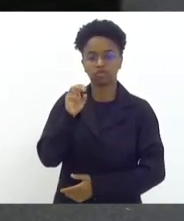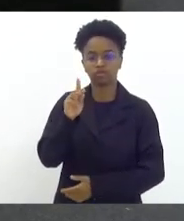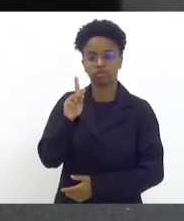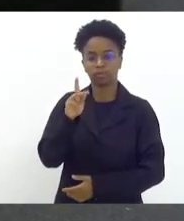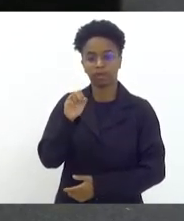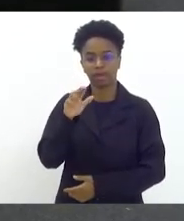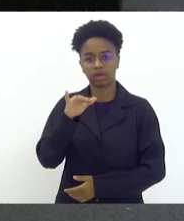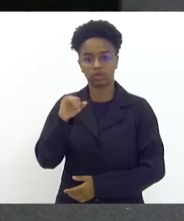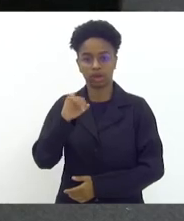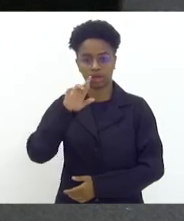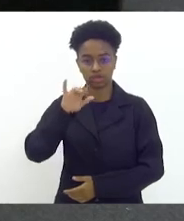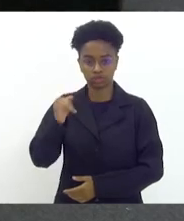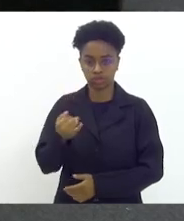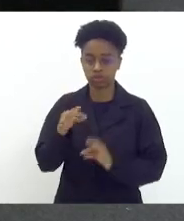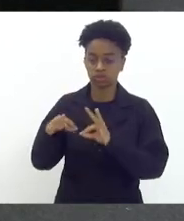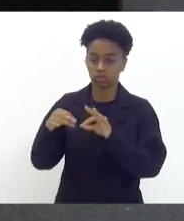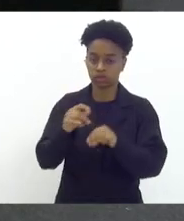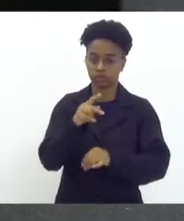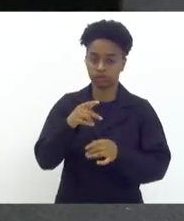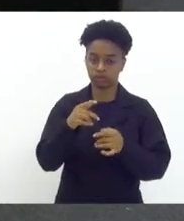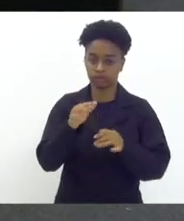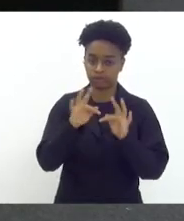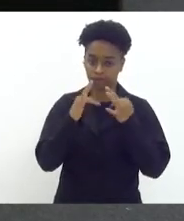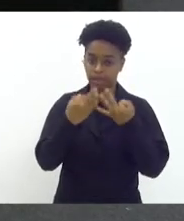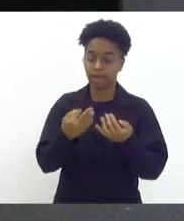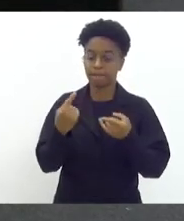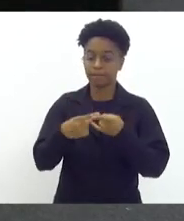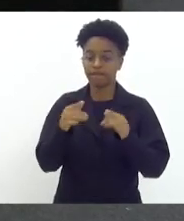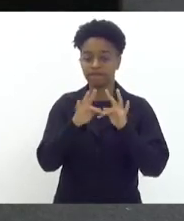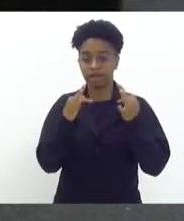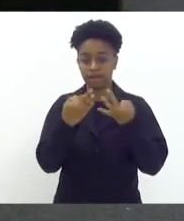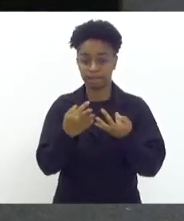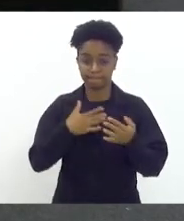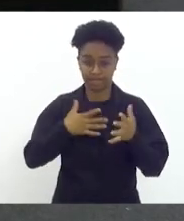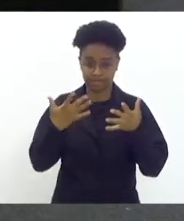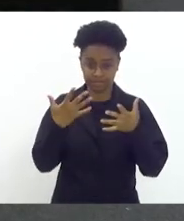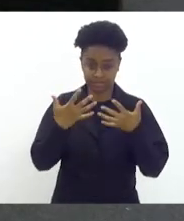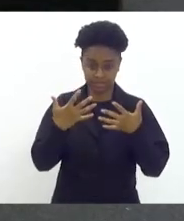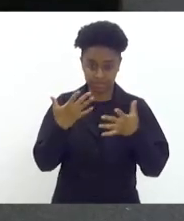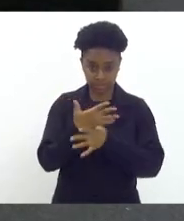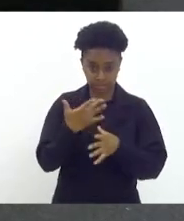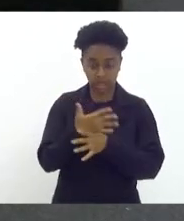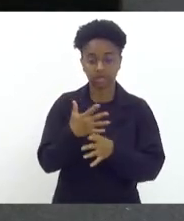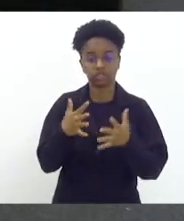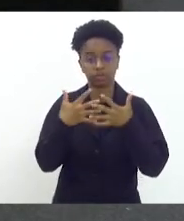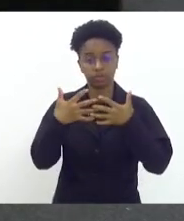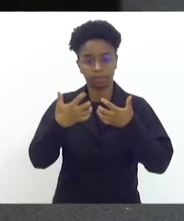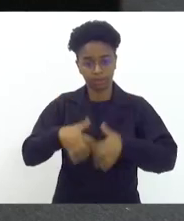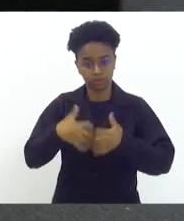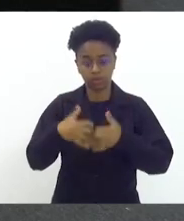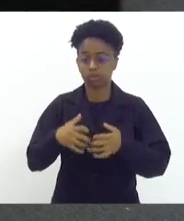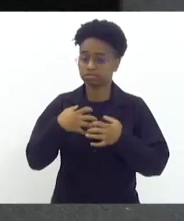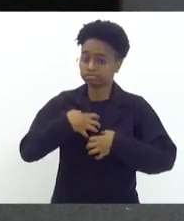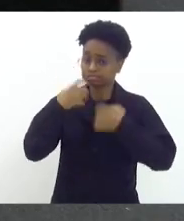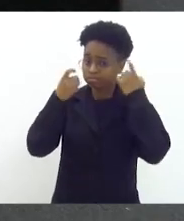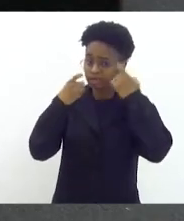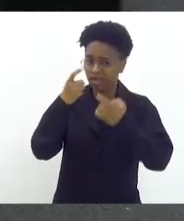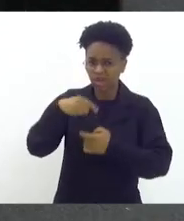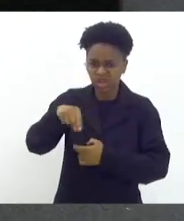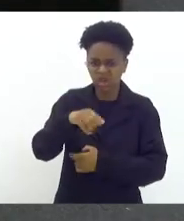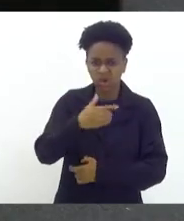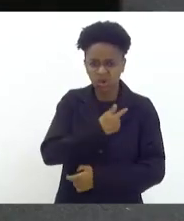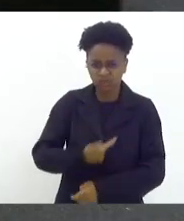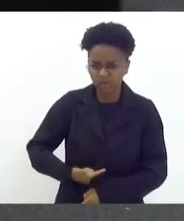todas as famílias as famílias de Petrópolis da minha cidade estão desesperadas Será que o governador não entendeu que as pessoas